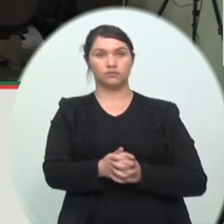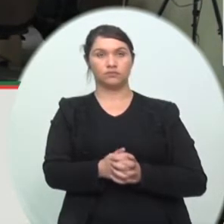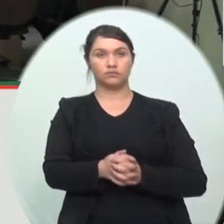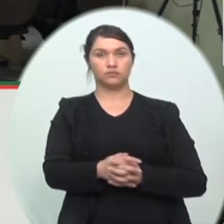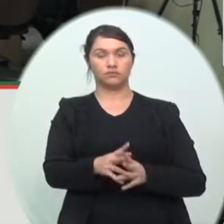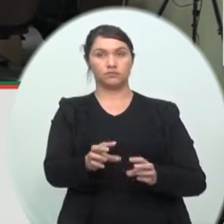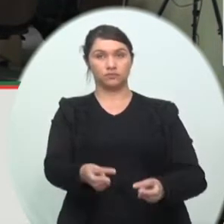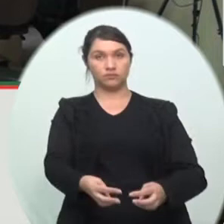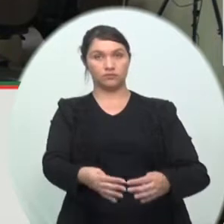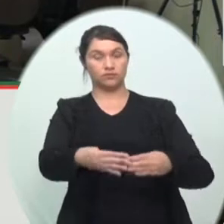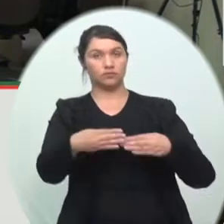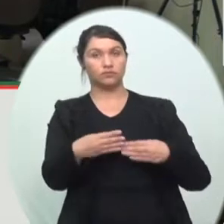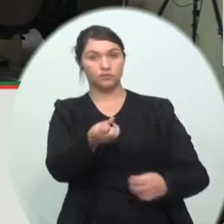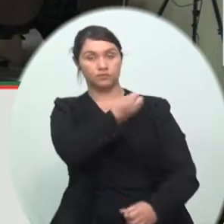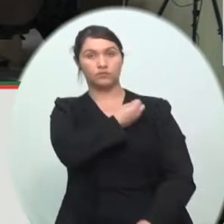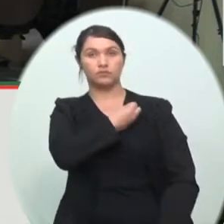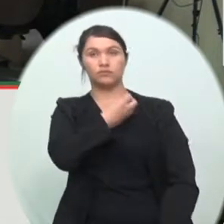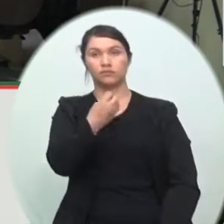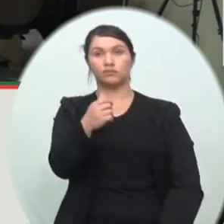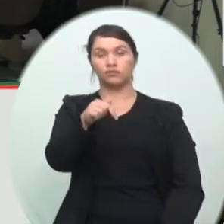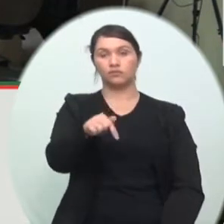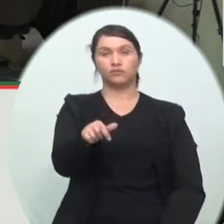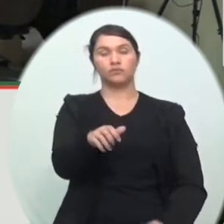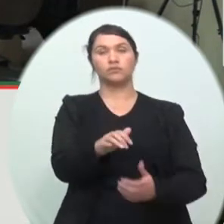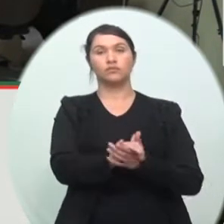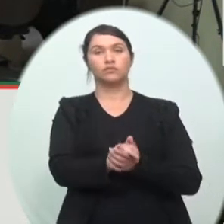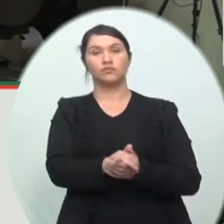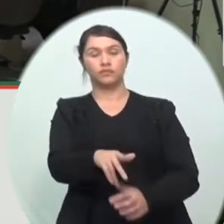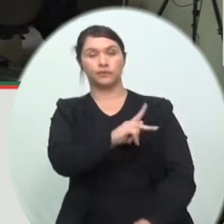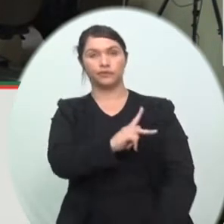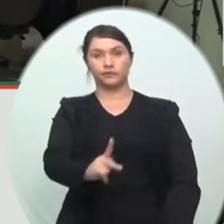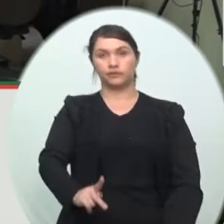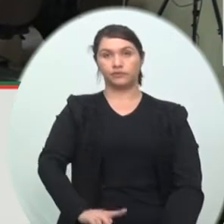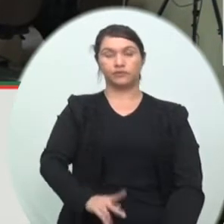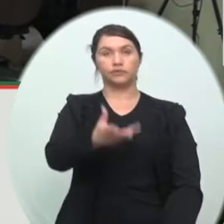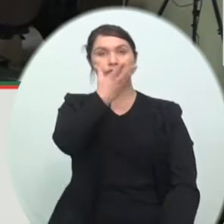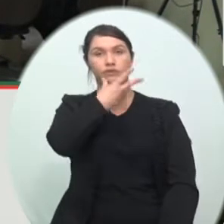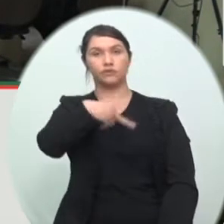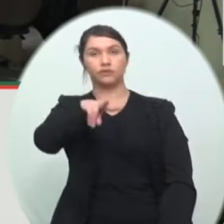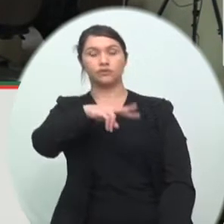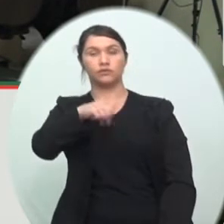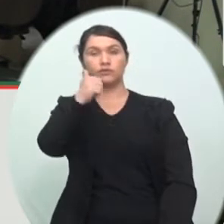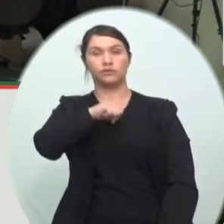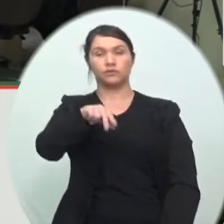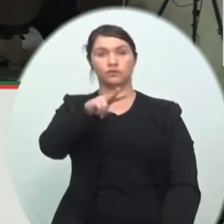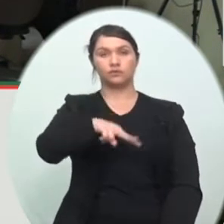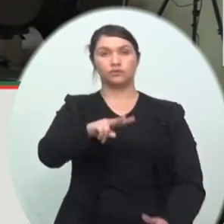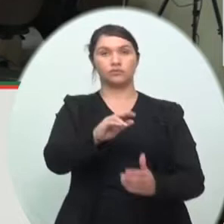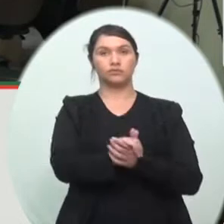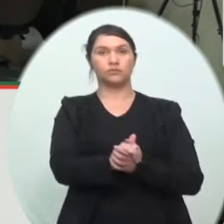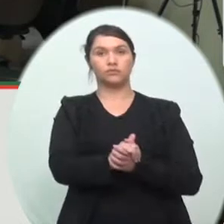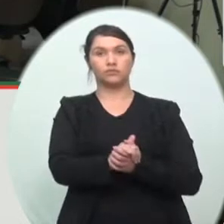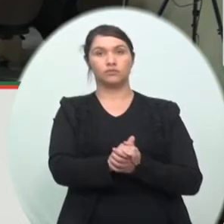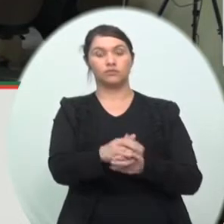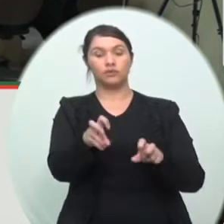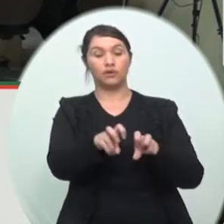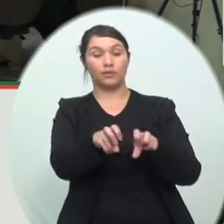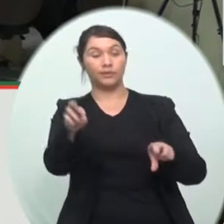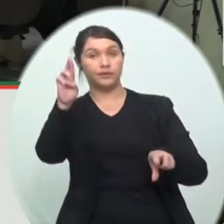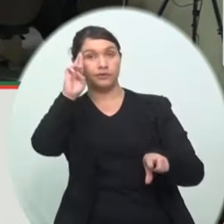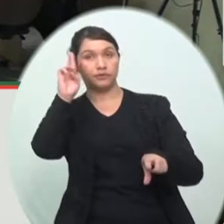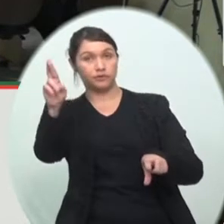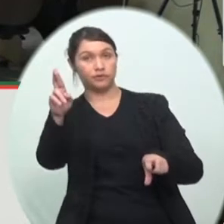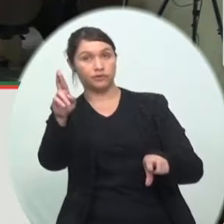Moção número 027 de 2018. Excelentíssimo senhor presidente, senhores e senhoras vereadores e vereadoras. Requer-se à mesa, ouvido plenário, na